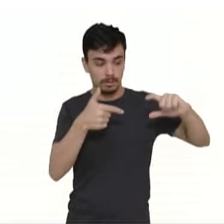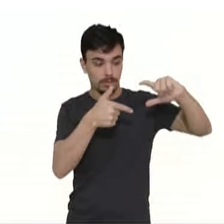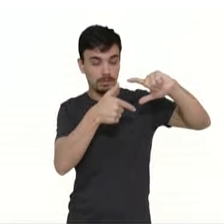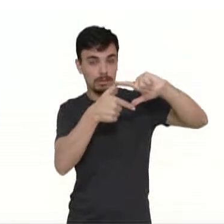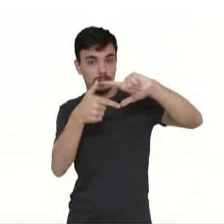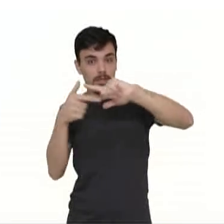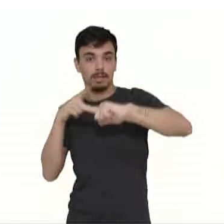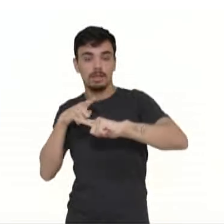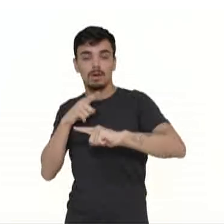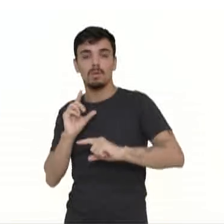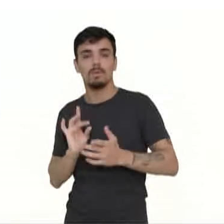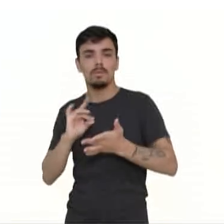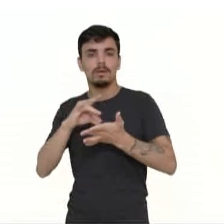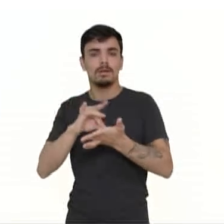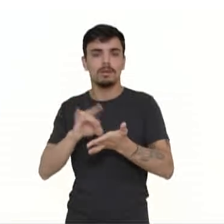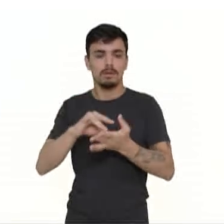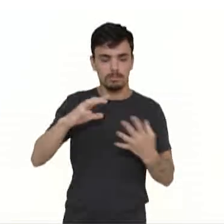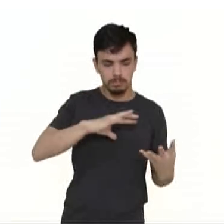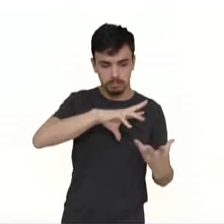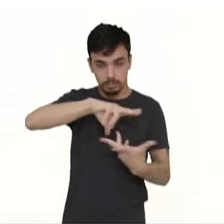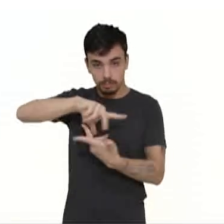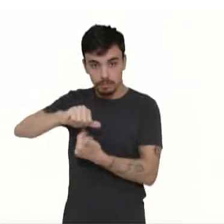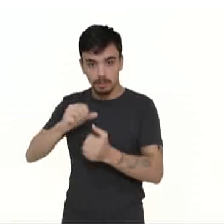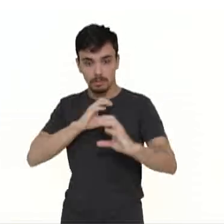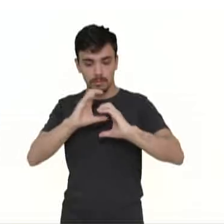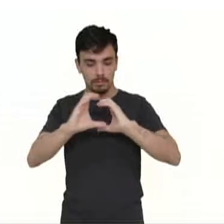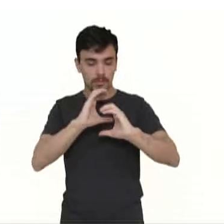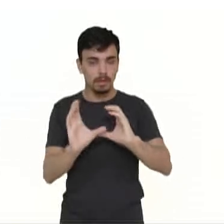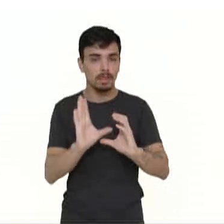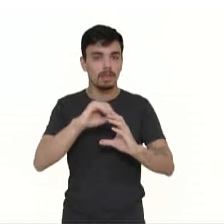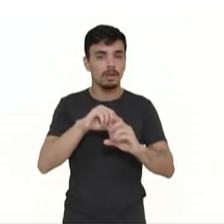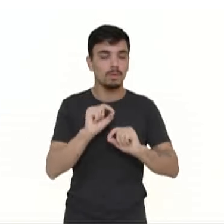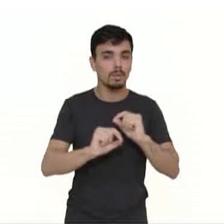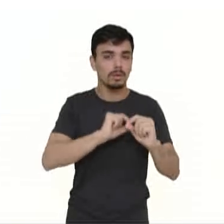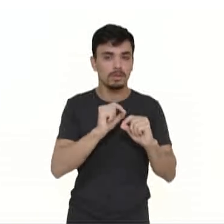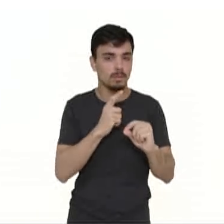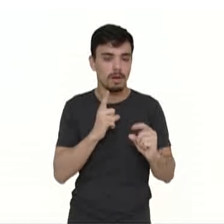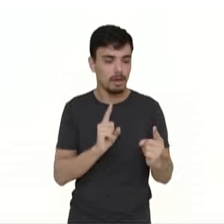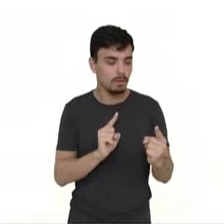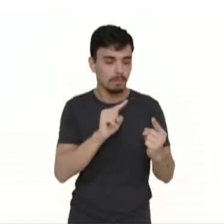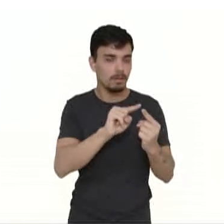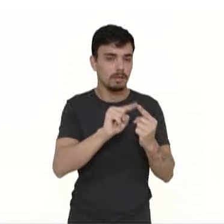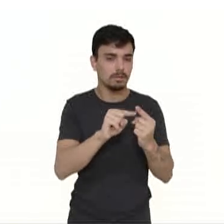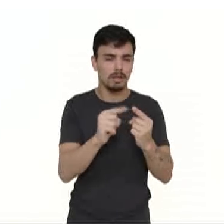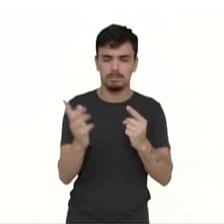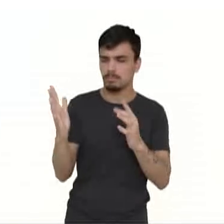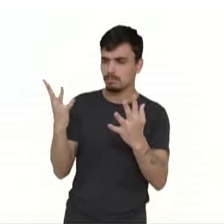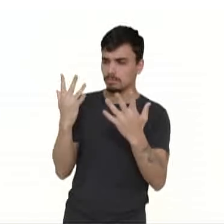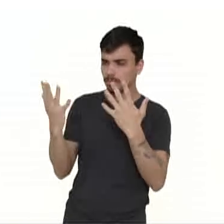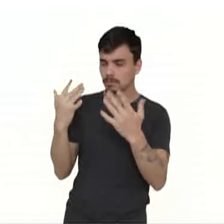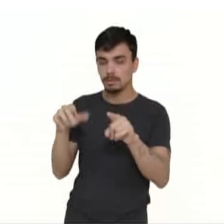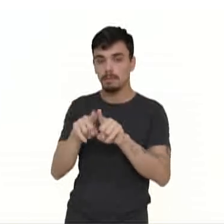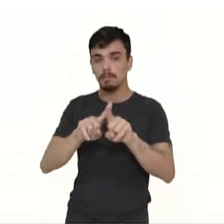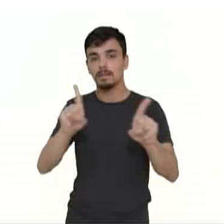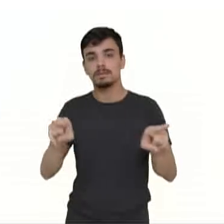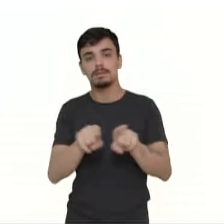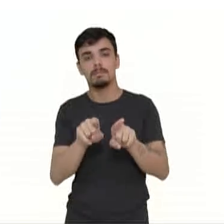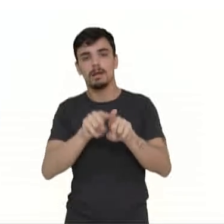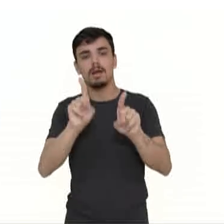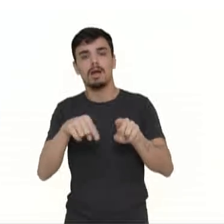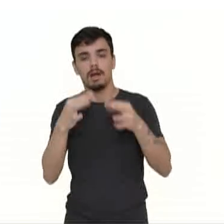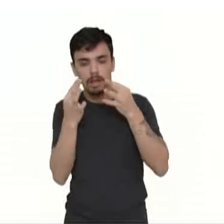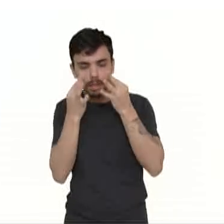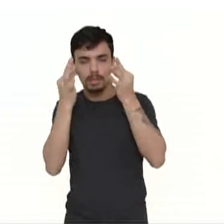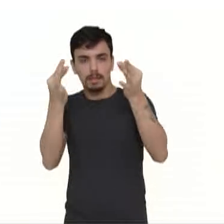realidade inquestionável no universo da comunicação, dentro da qual não pretende apenas distrair, mas, ao contrário,